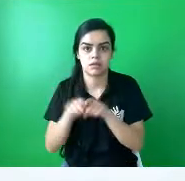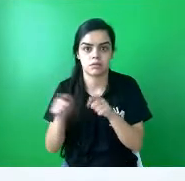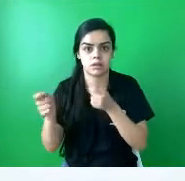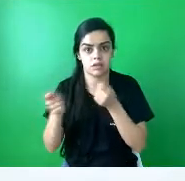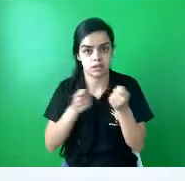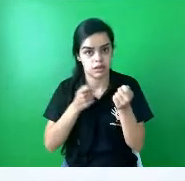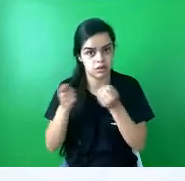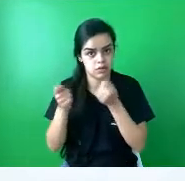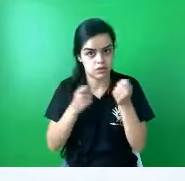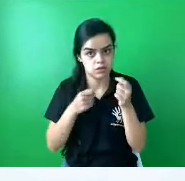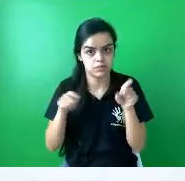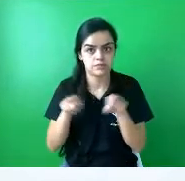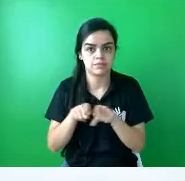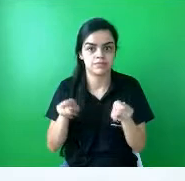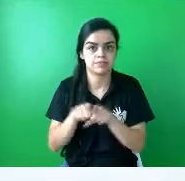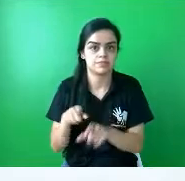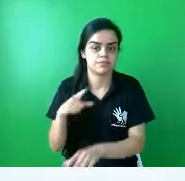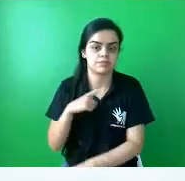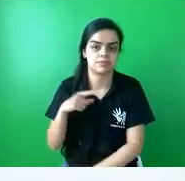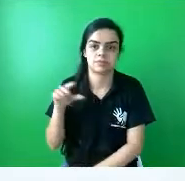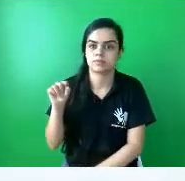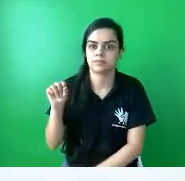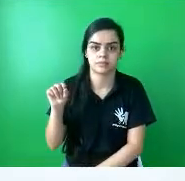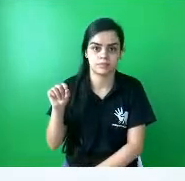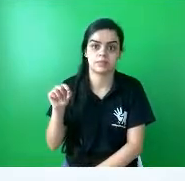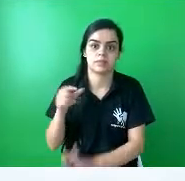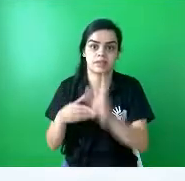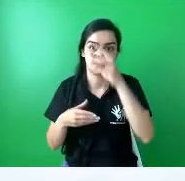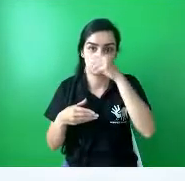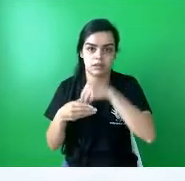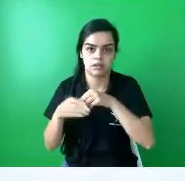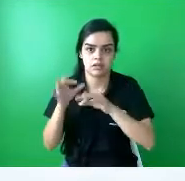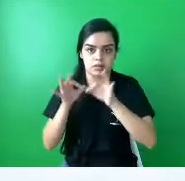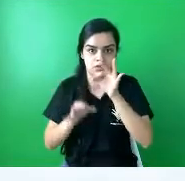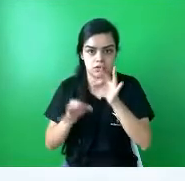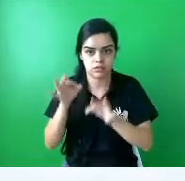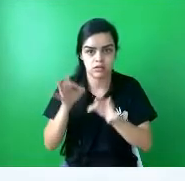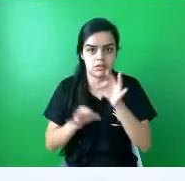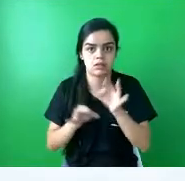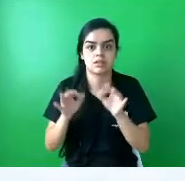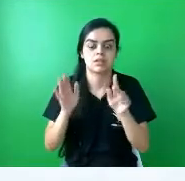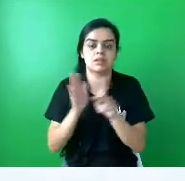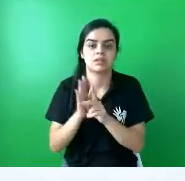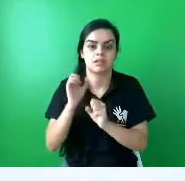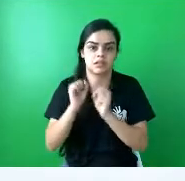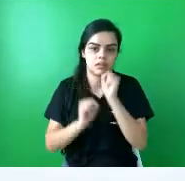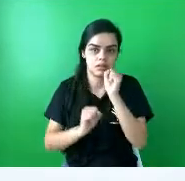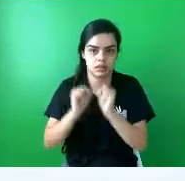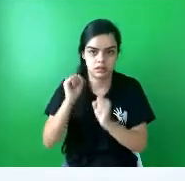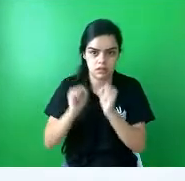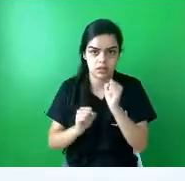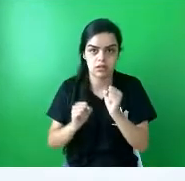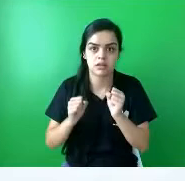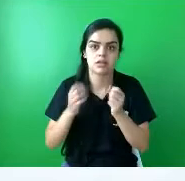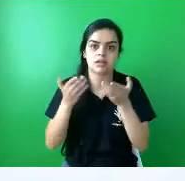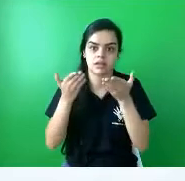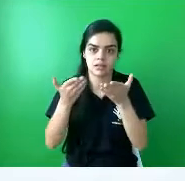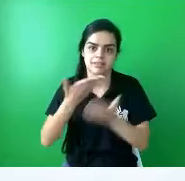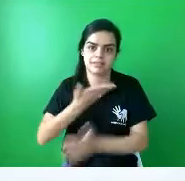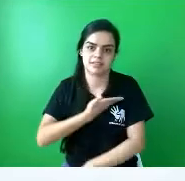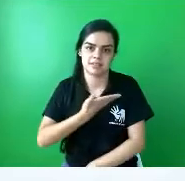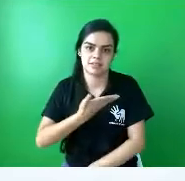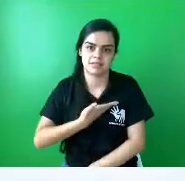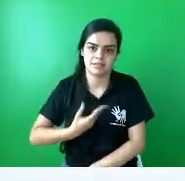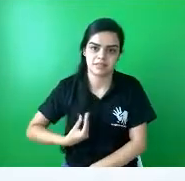negociações, e nós temos também aqui, dentro do setor jurídico, o Justiça nas Fábricas, que são estes colegas